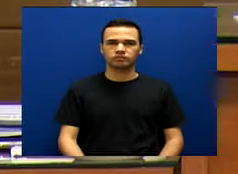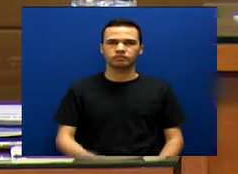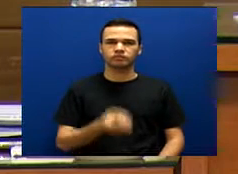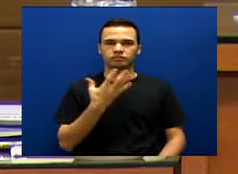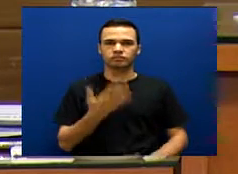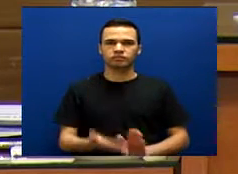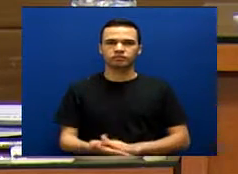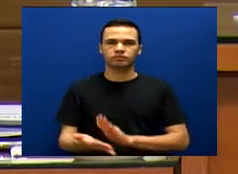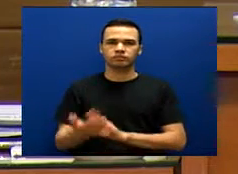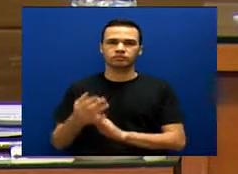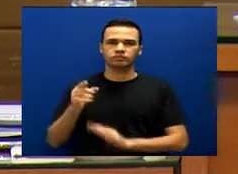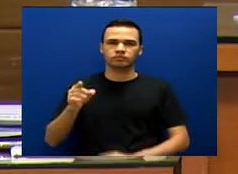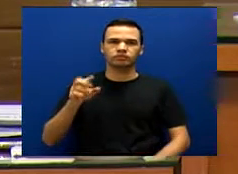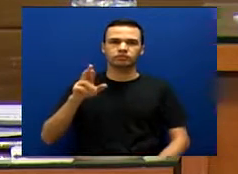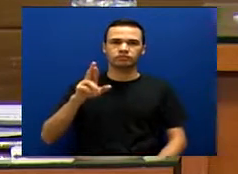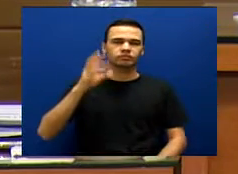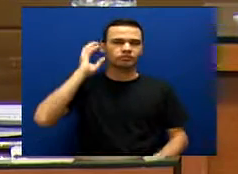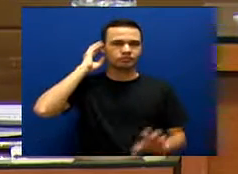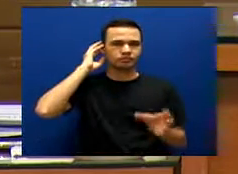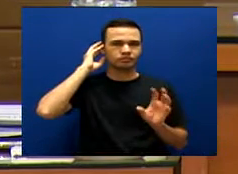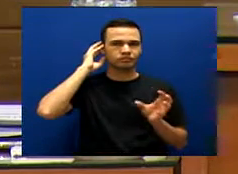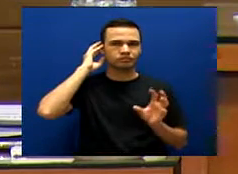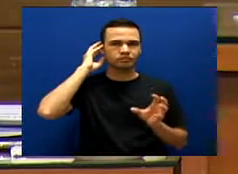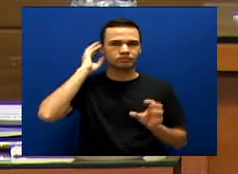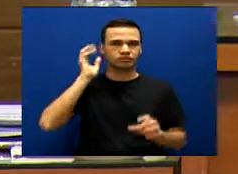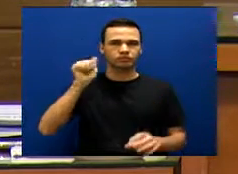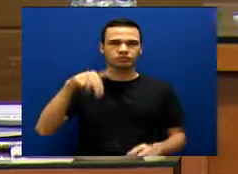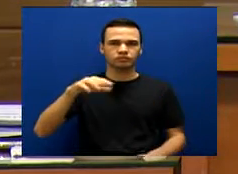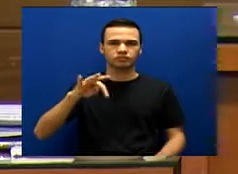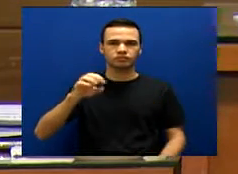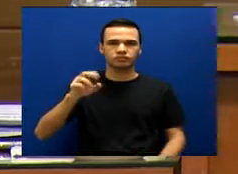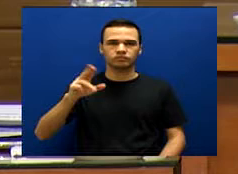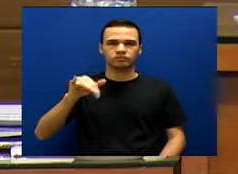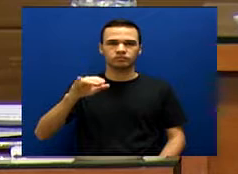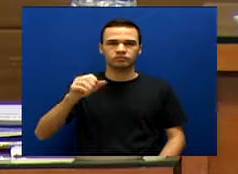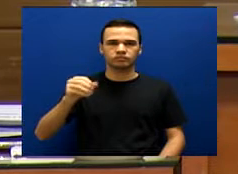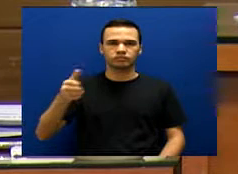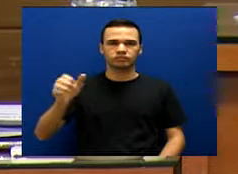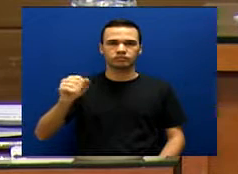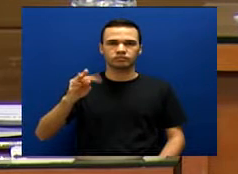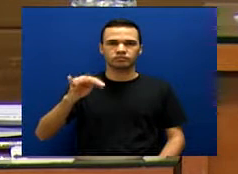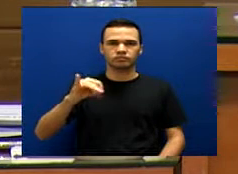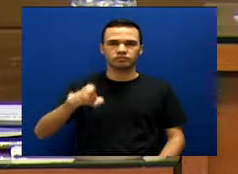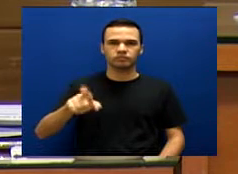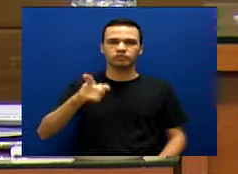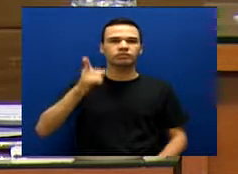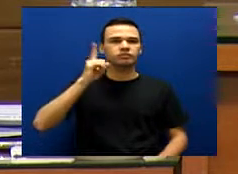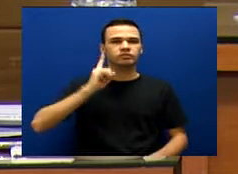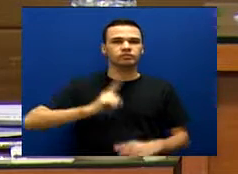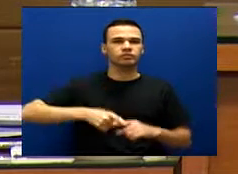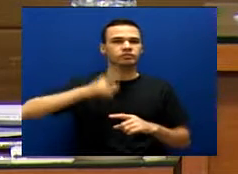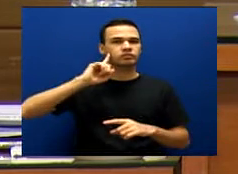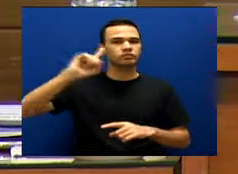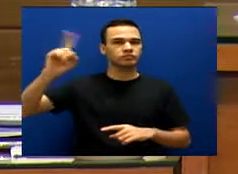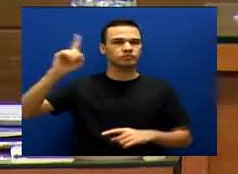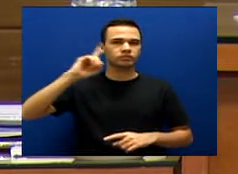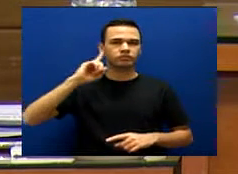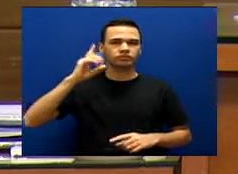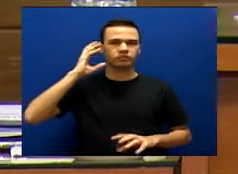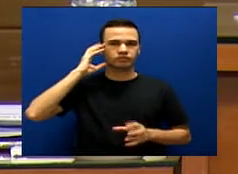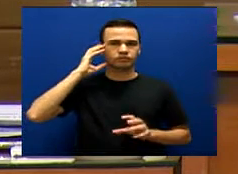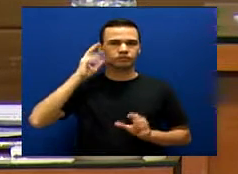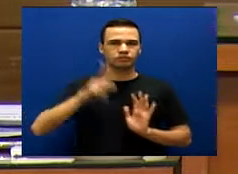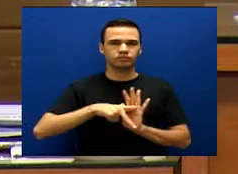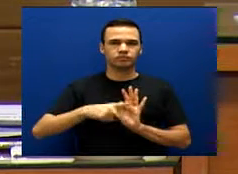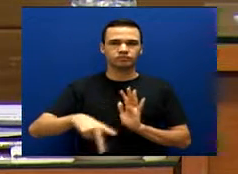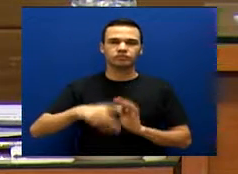Votos de congratulações ao radialista Antônio Atier, pelo dia do rádio. Votos também de congratulações